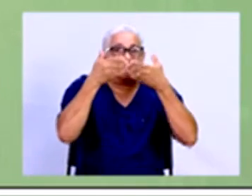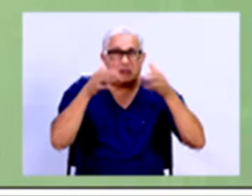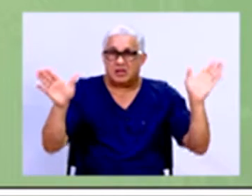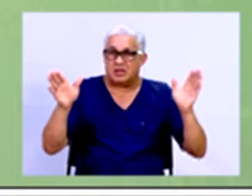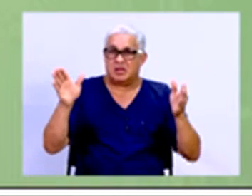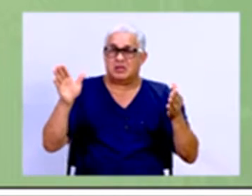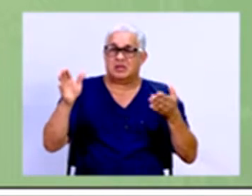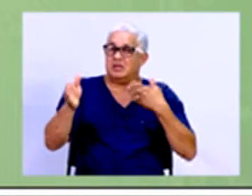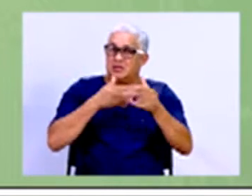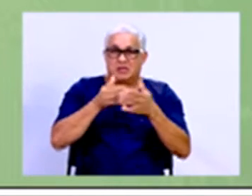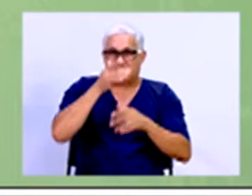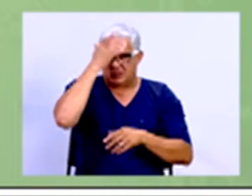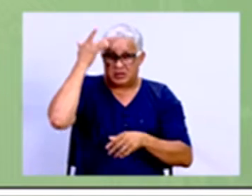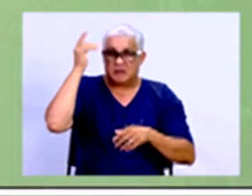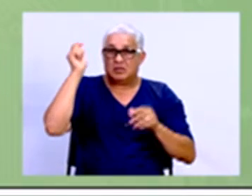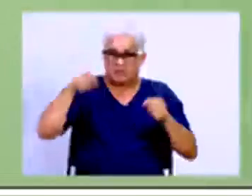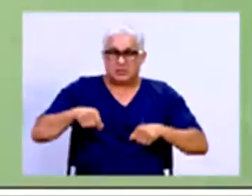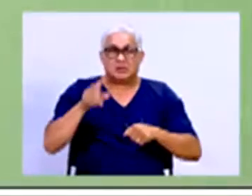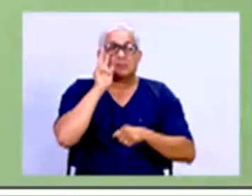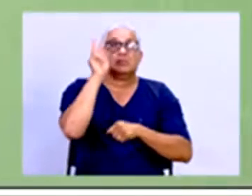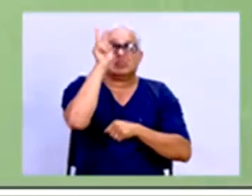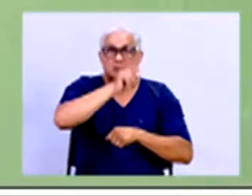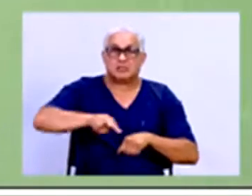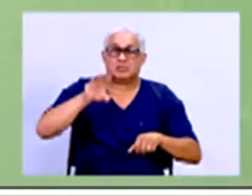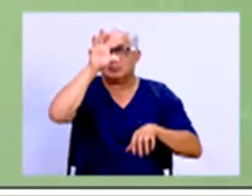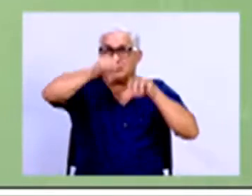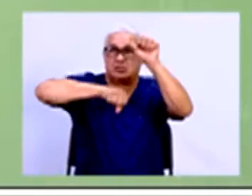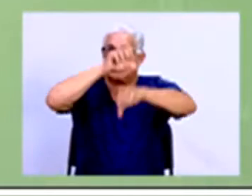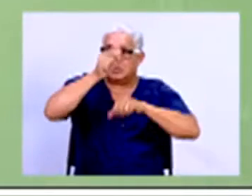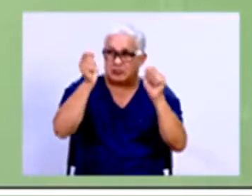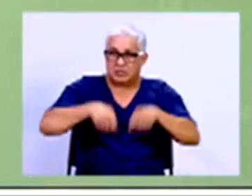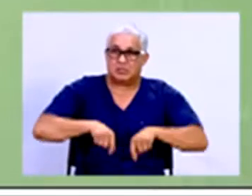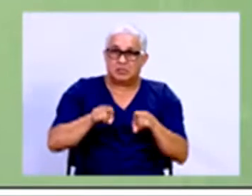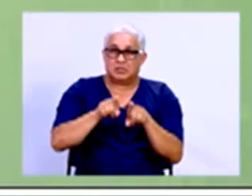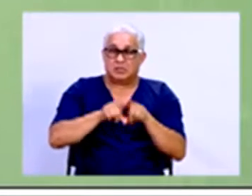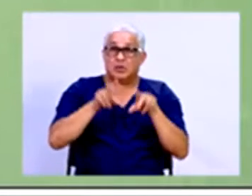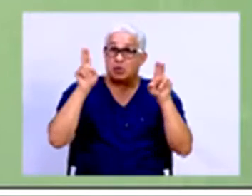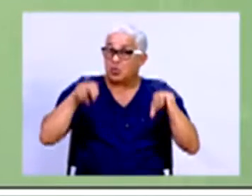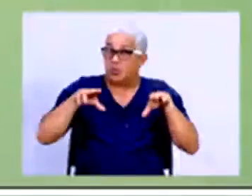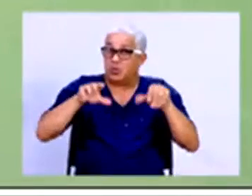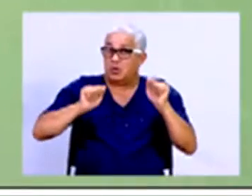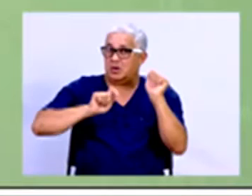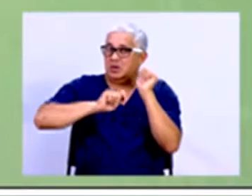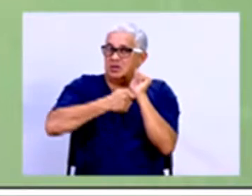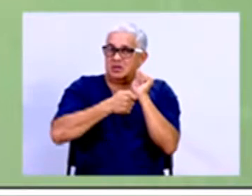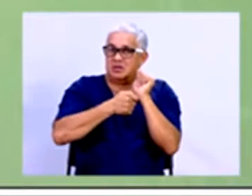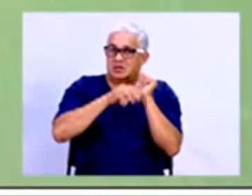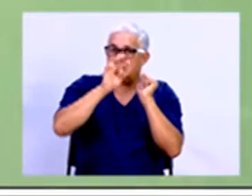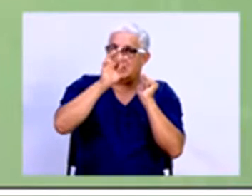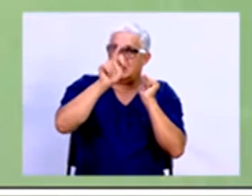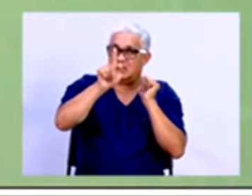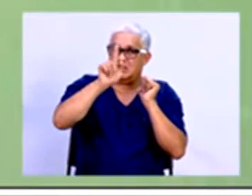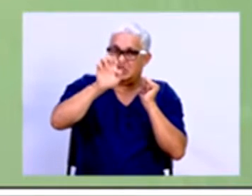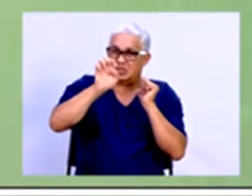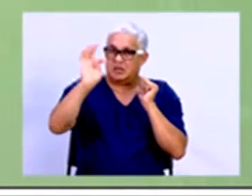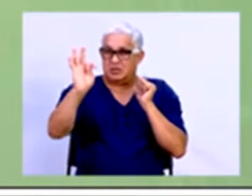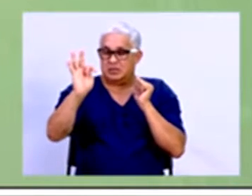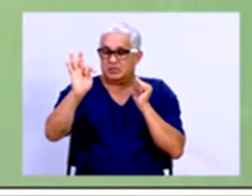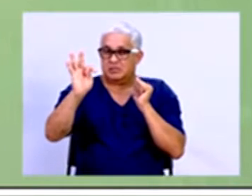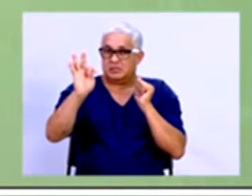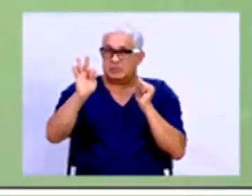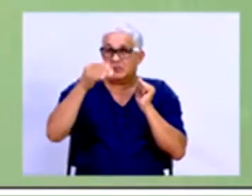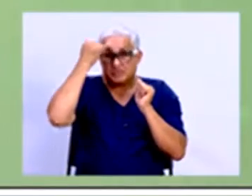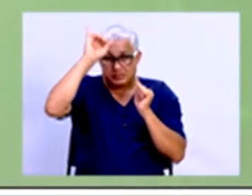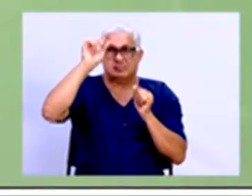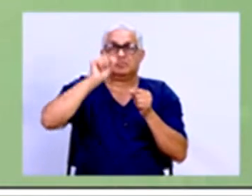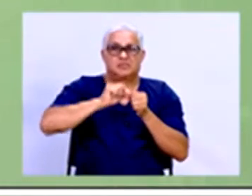usuário tem acesso. Então jamais em sua vida passe uma senha via método GET, tá? Não faça isso, por